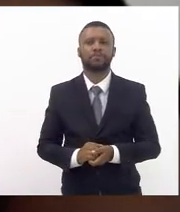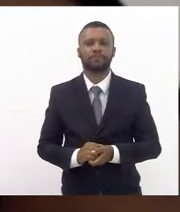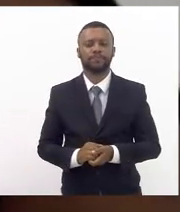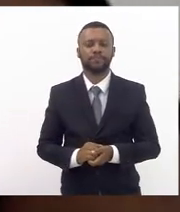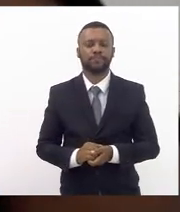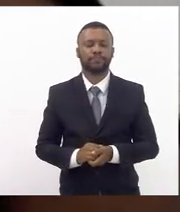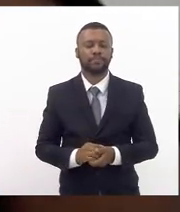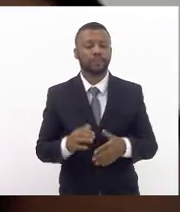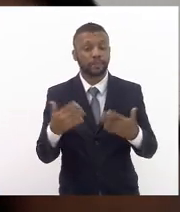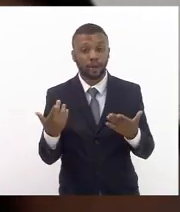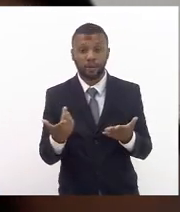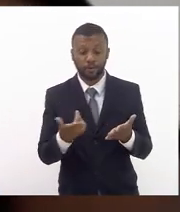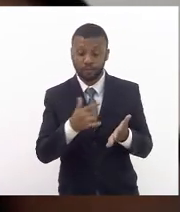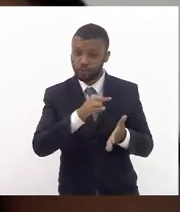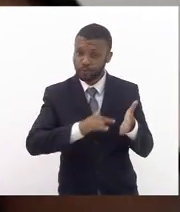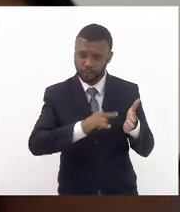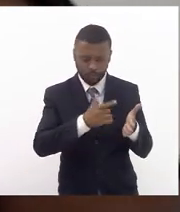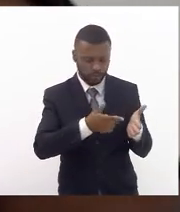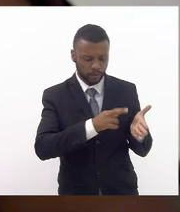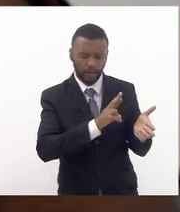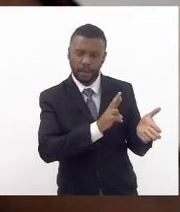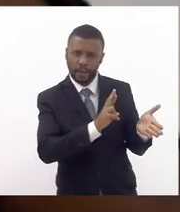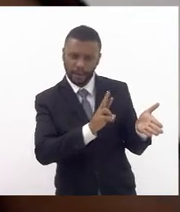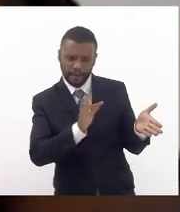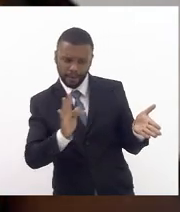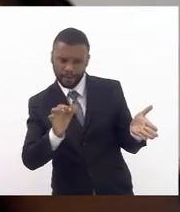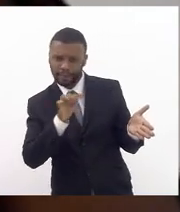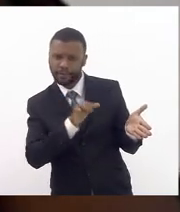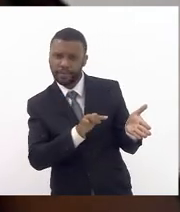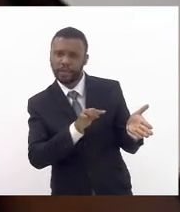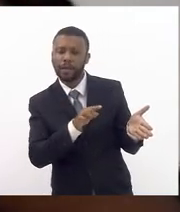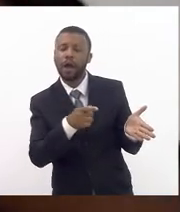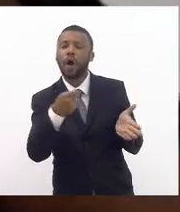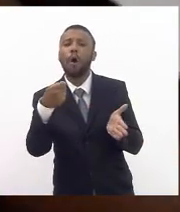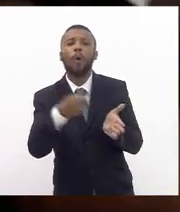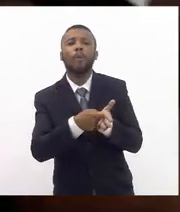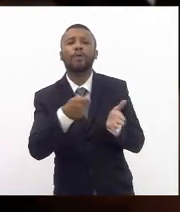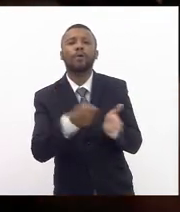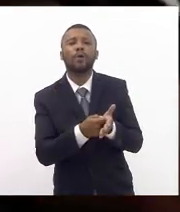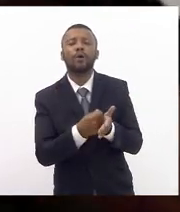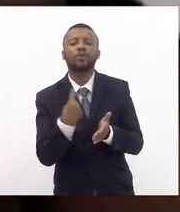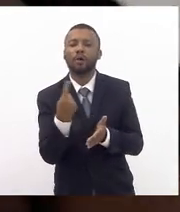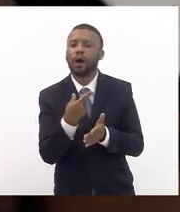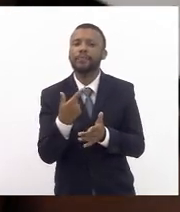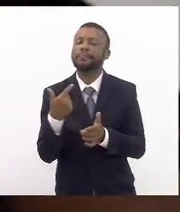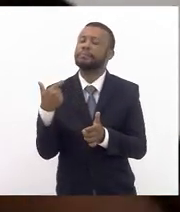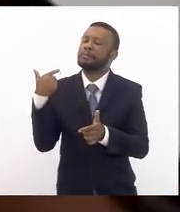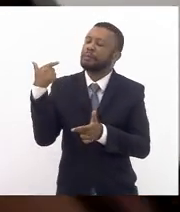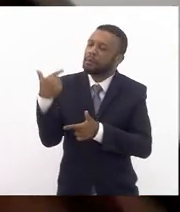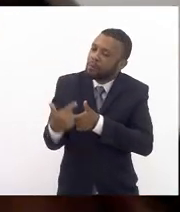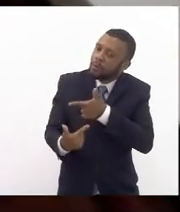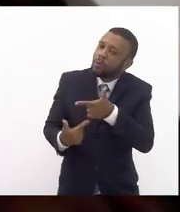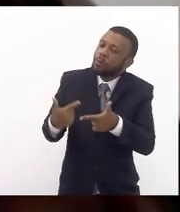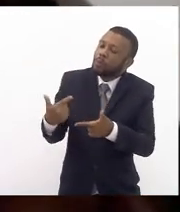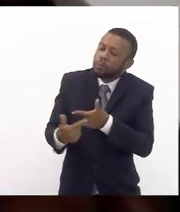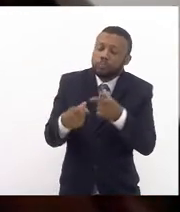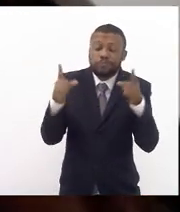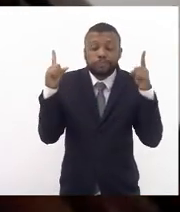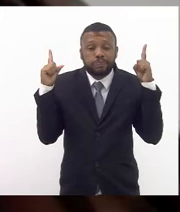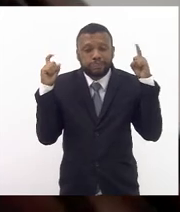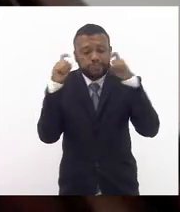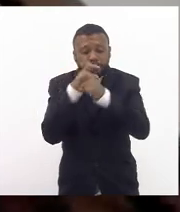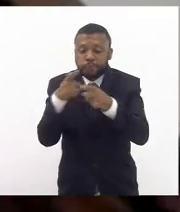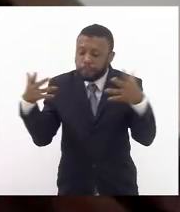Ou seja, o regime de recuperação fiscal exigiu para nós tarefas insustentáveis.